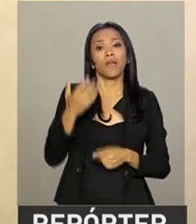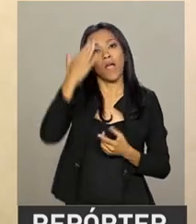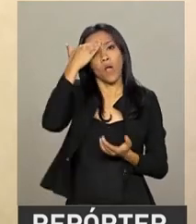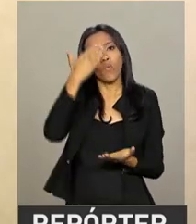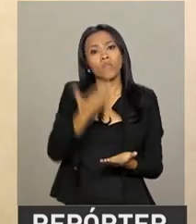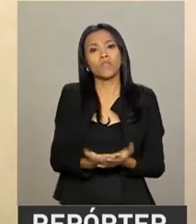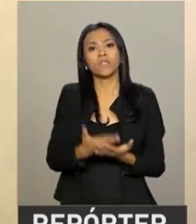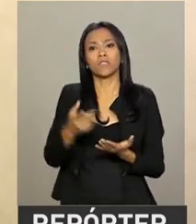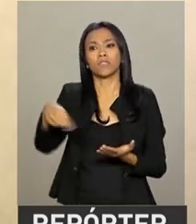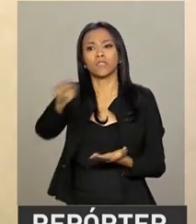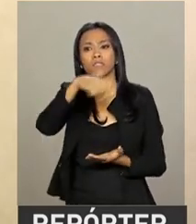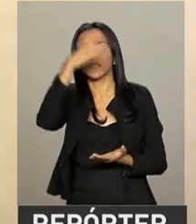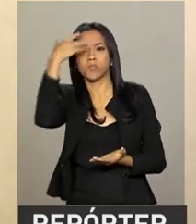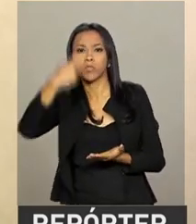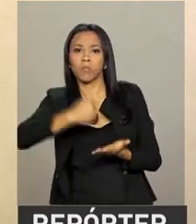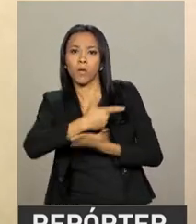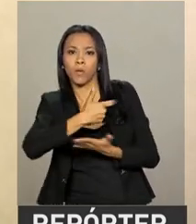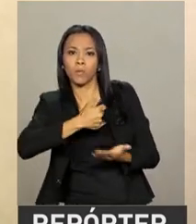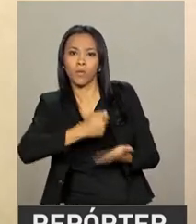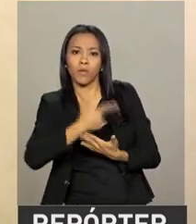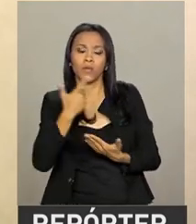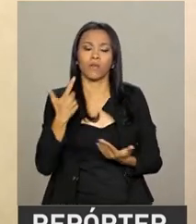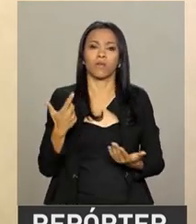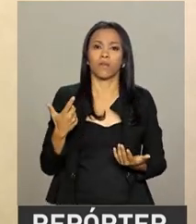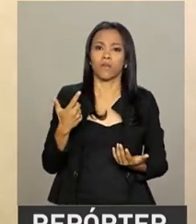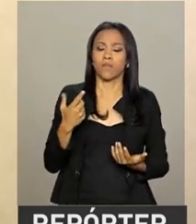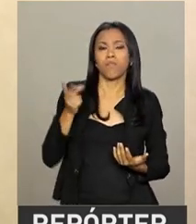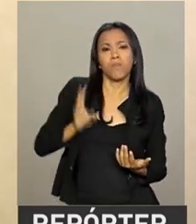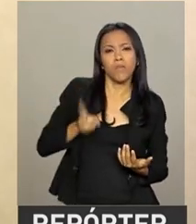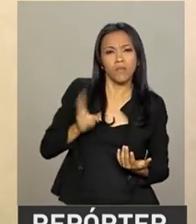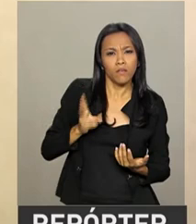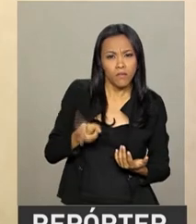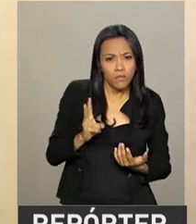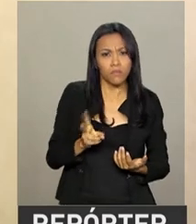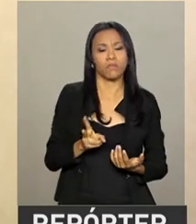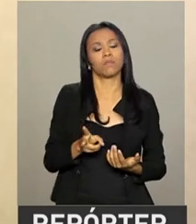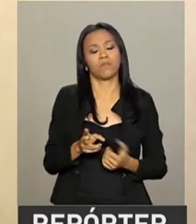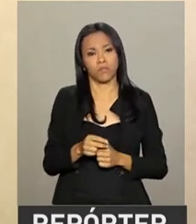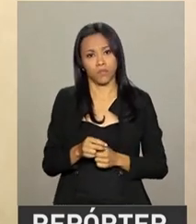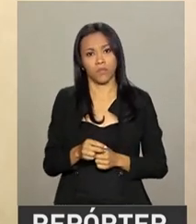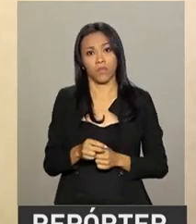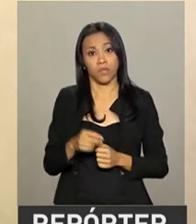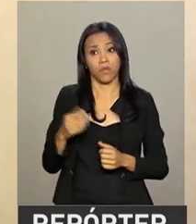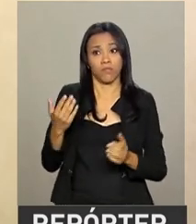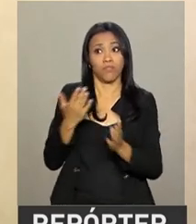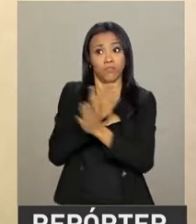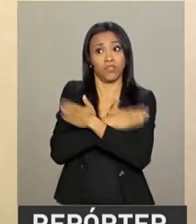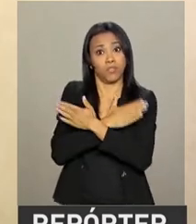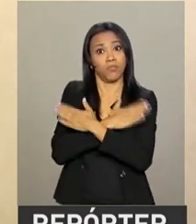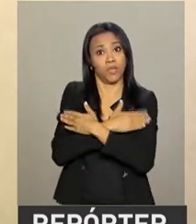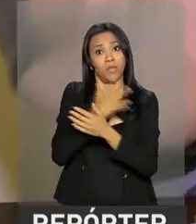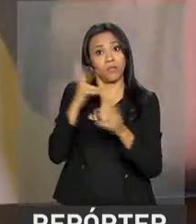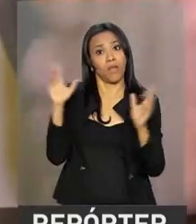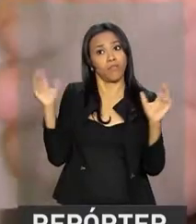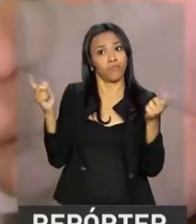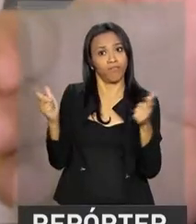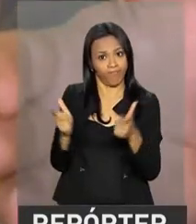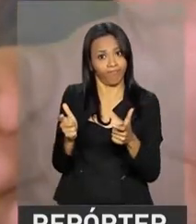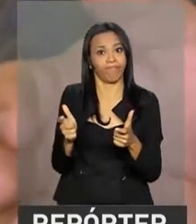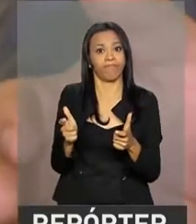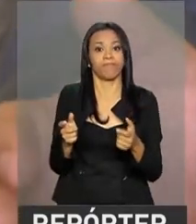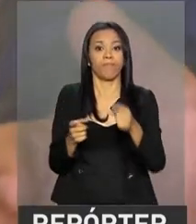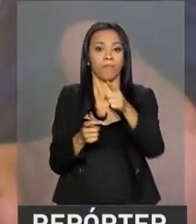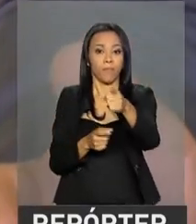confiança do consumidor, que ele está percebendo, ainda que inicialmente, que o desemprego está começando a dar uma trégua. O